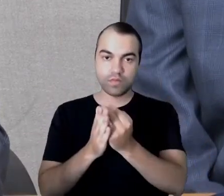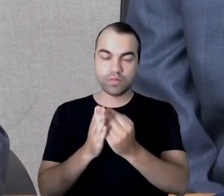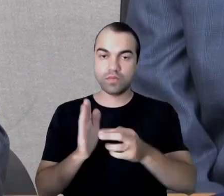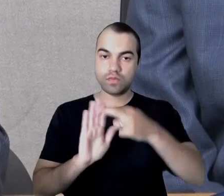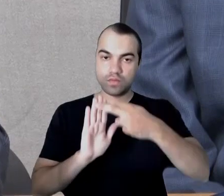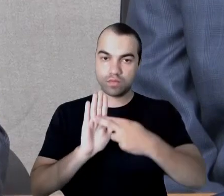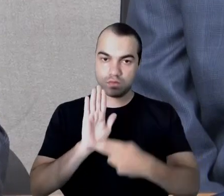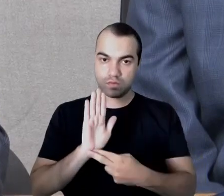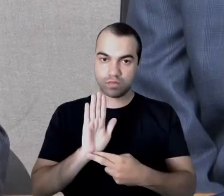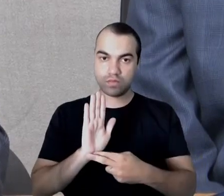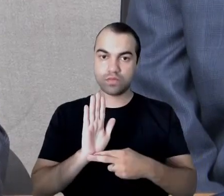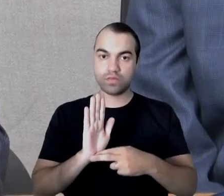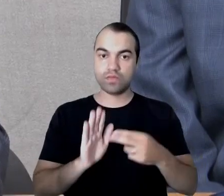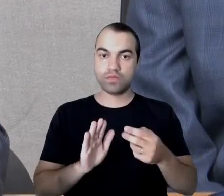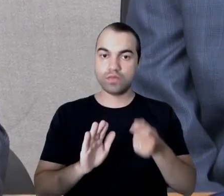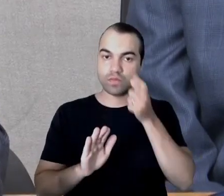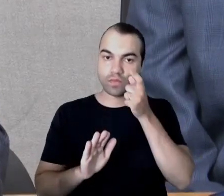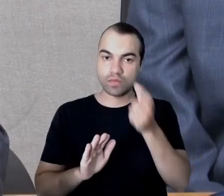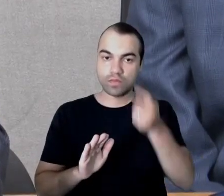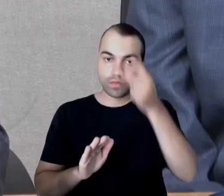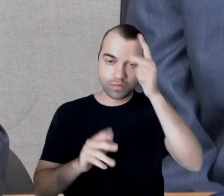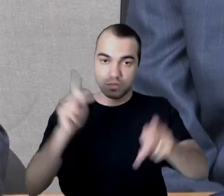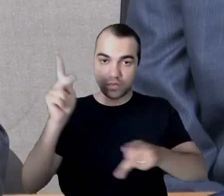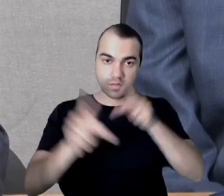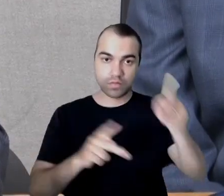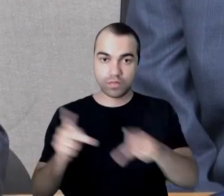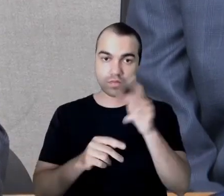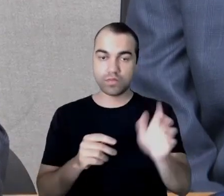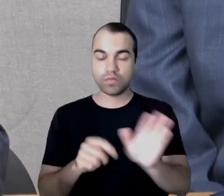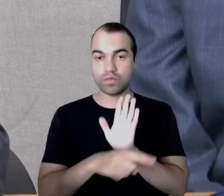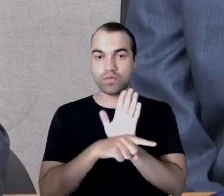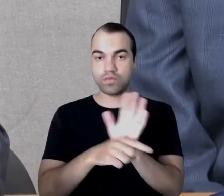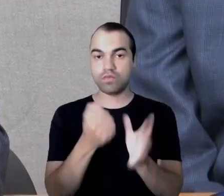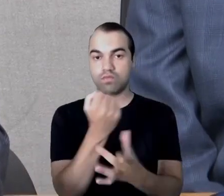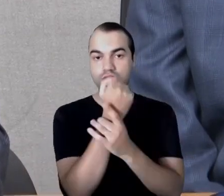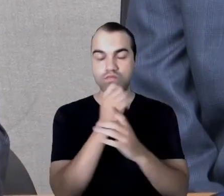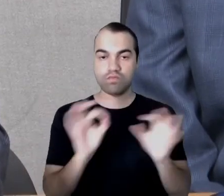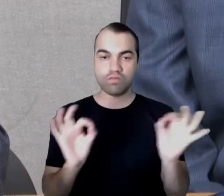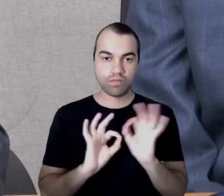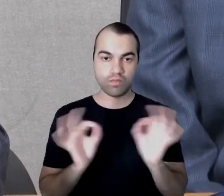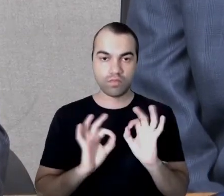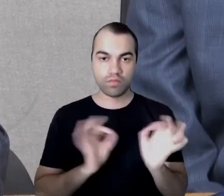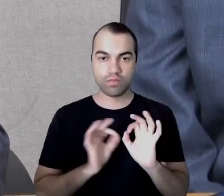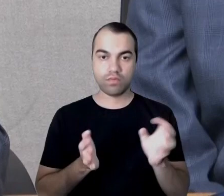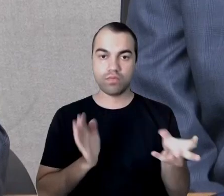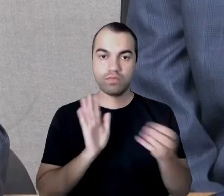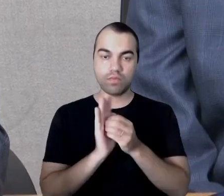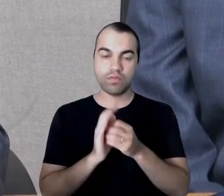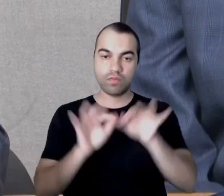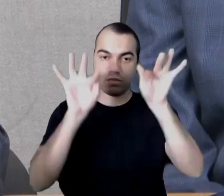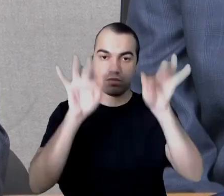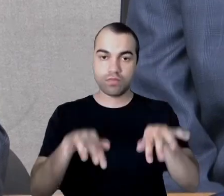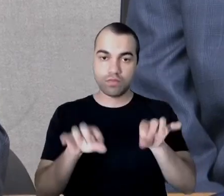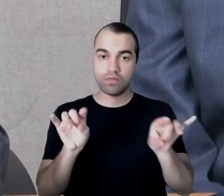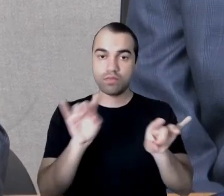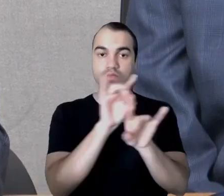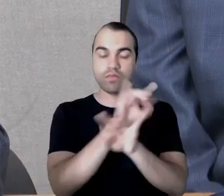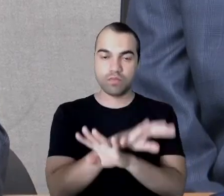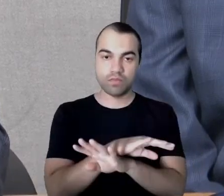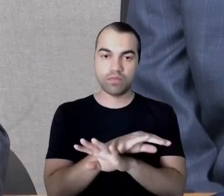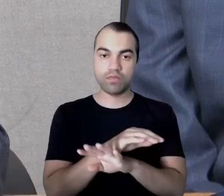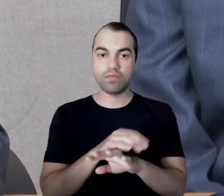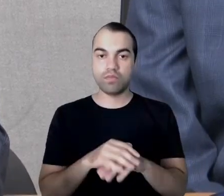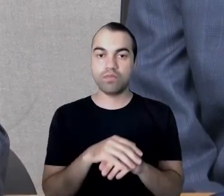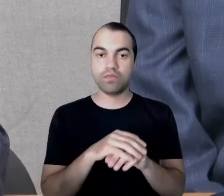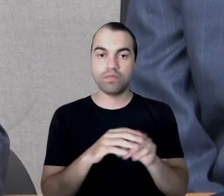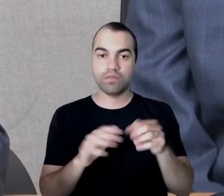prévia população interessada não está amparada no ordenamento jurídico em vigor por fim para concluir análise sobre as questões formais da